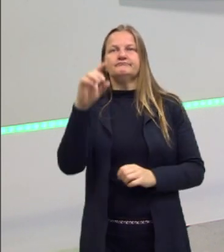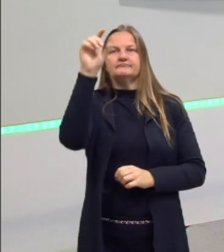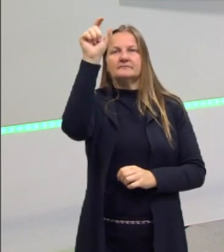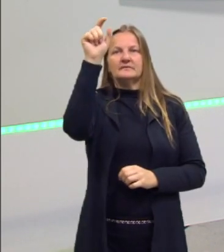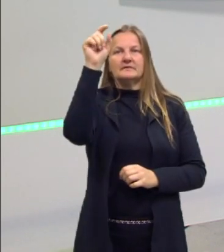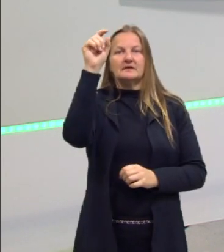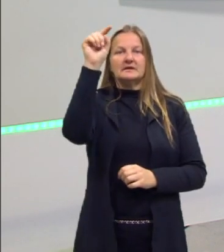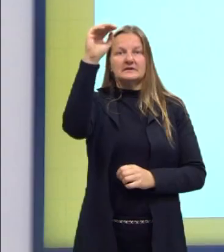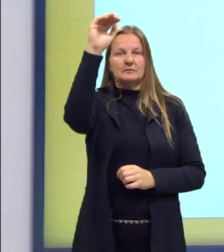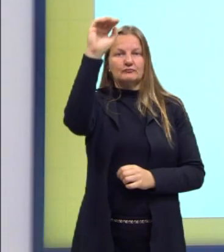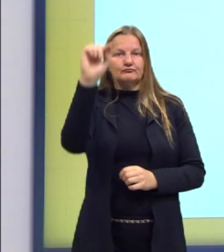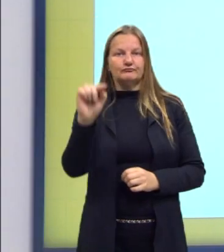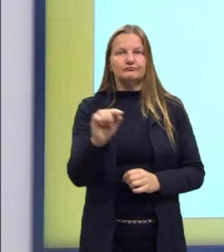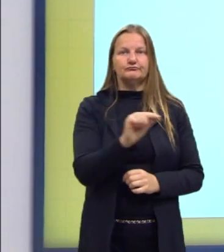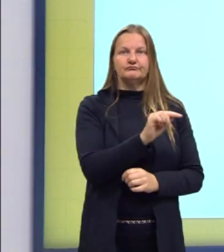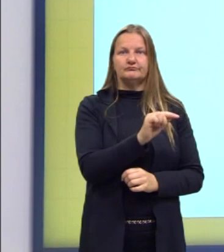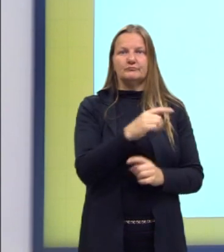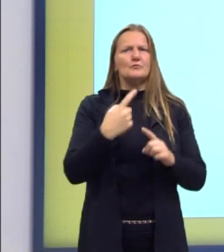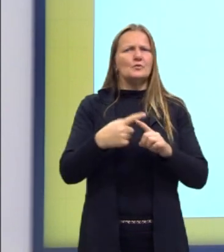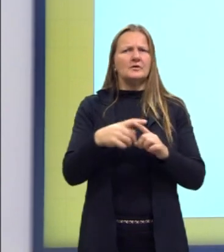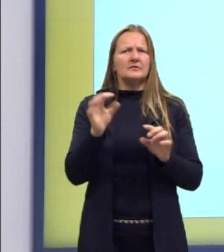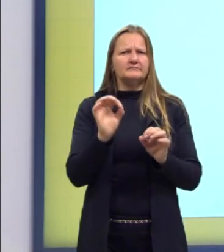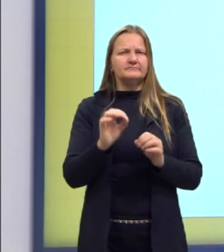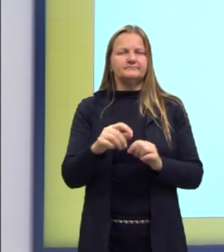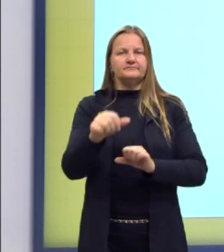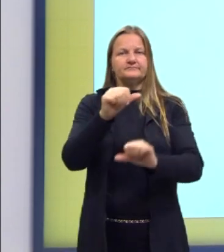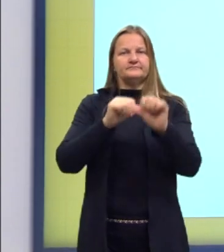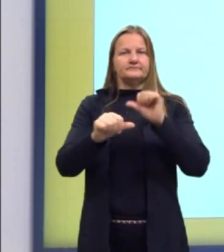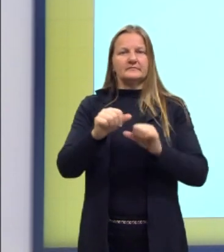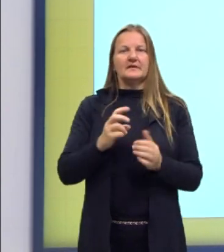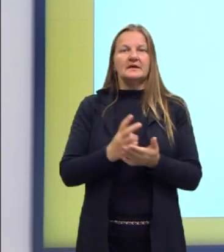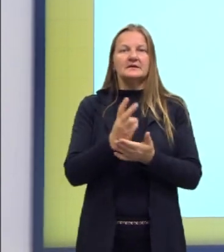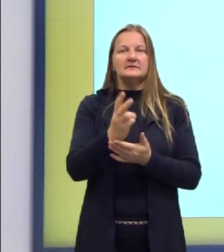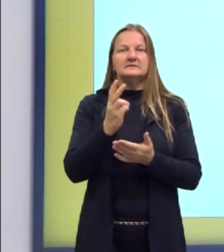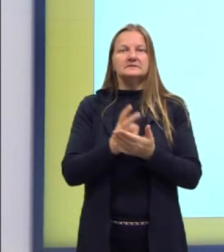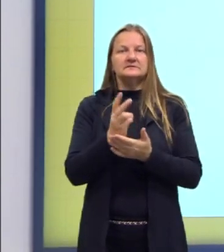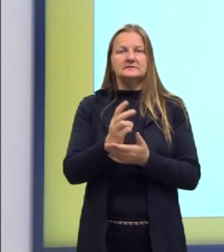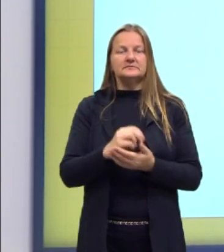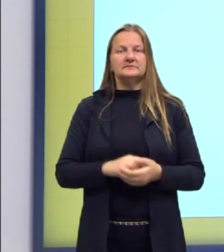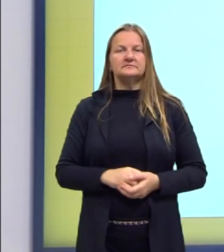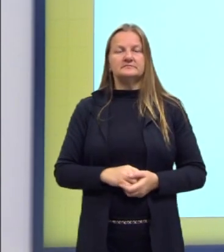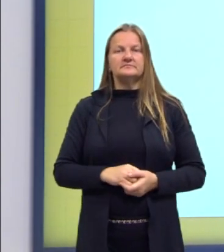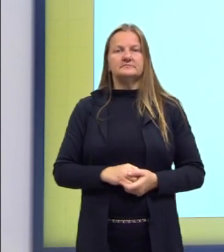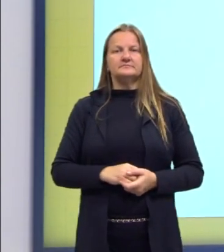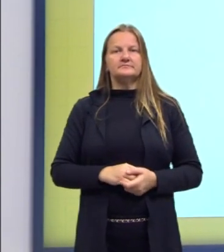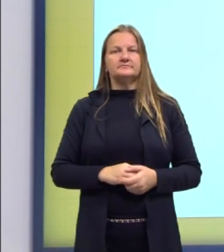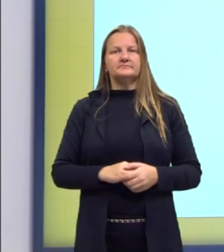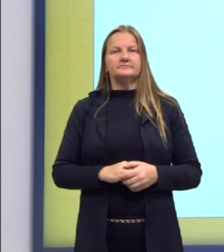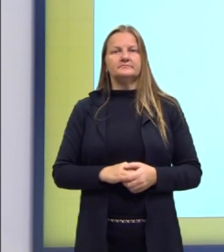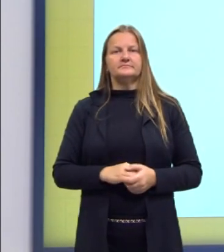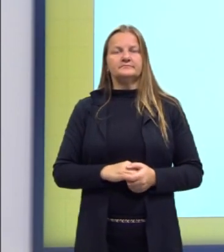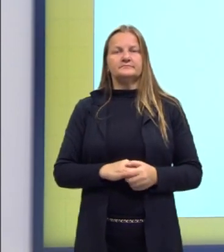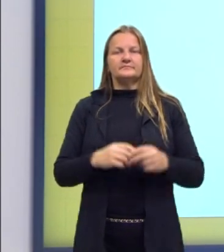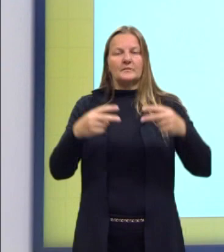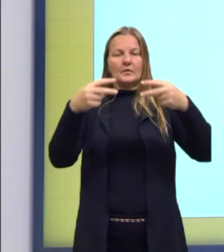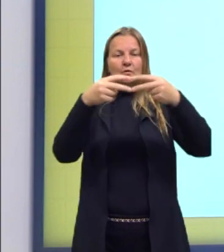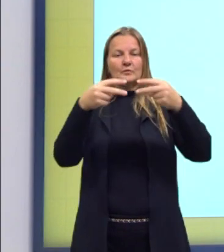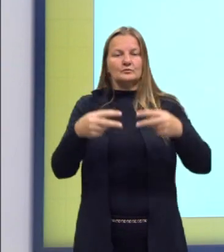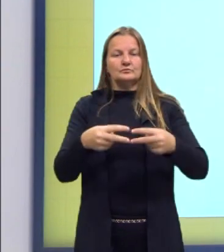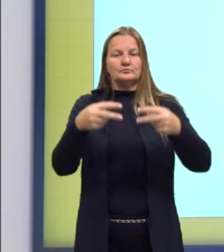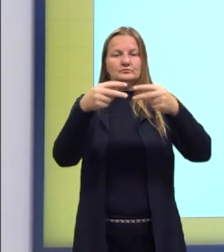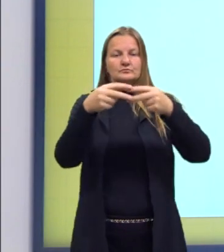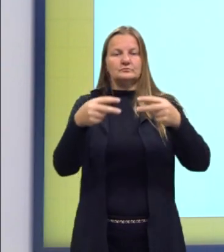de cima para baixo porque sempre eu vou tentar deixar a minha ramificação ou uma dupla ligação